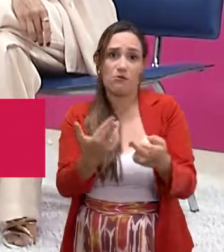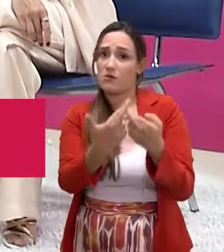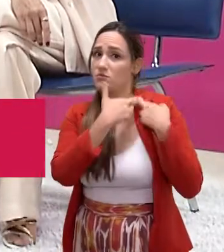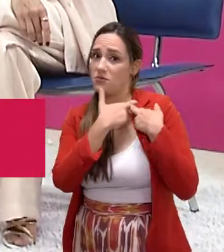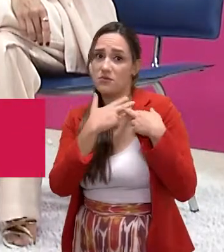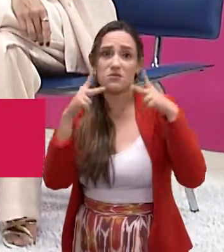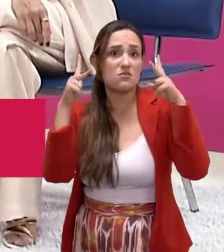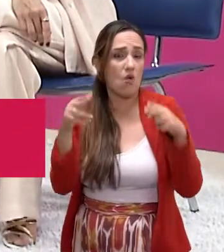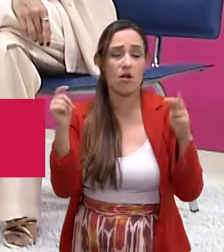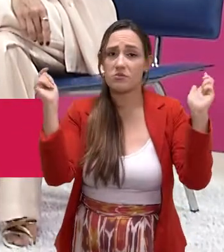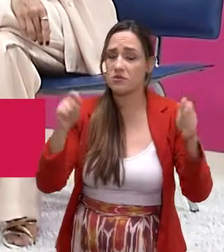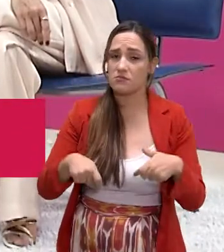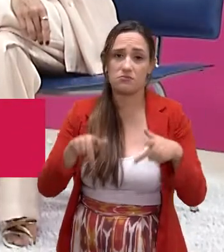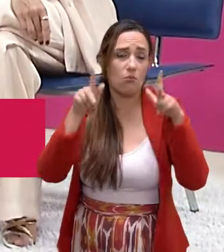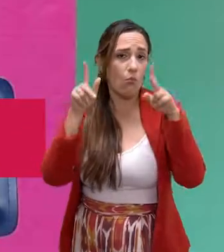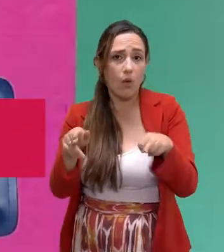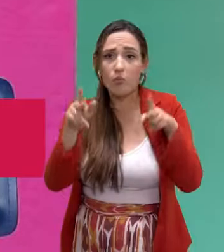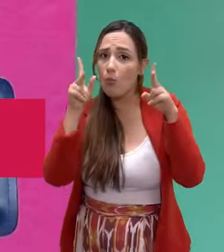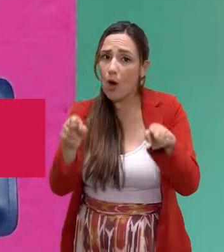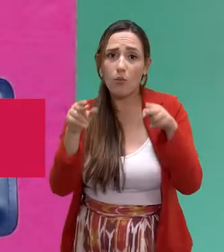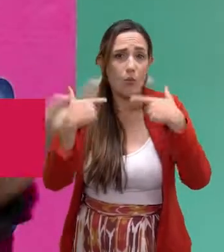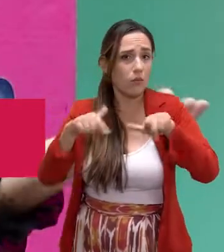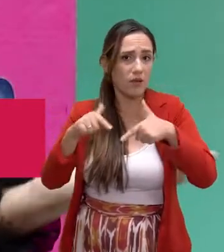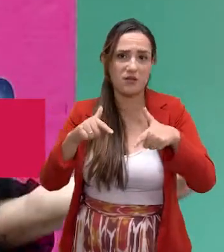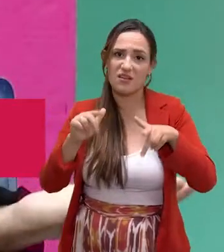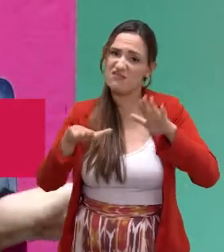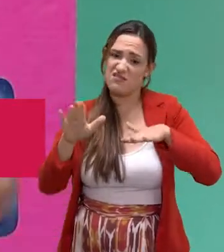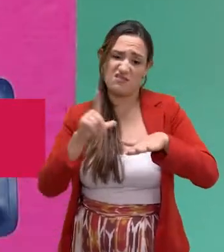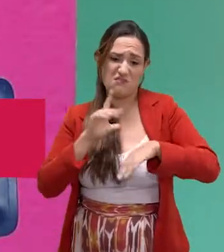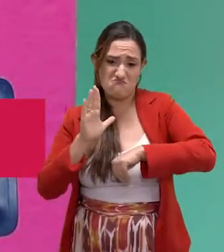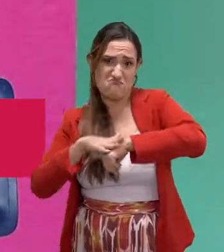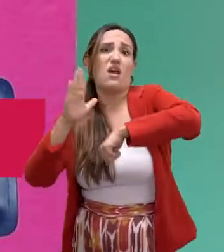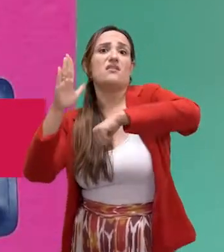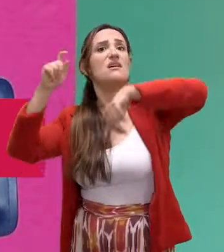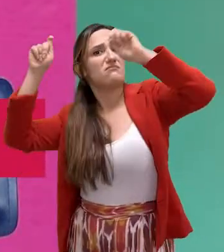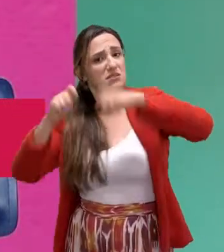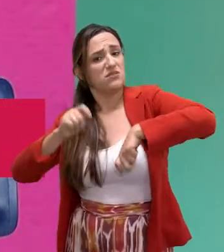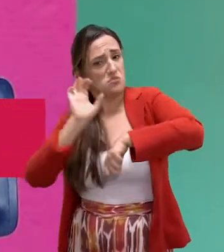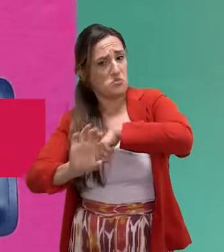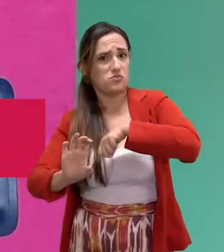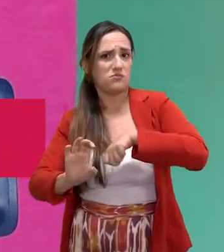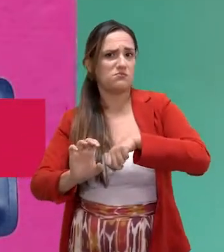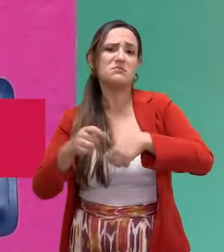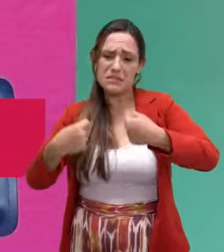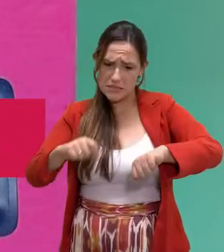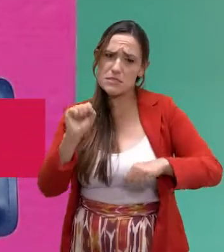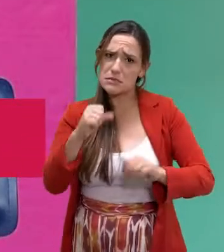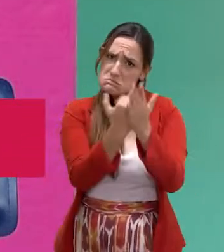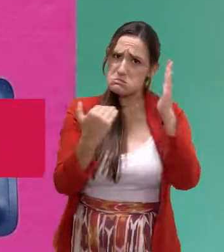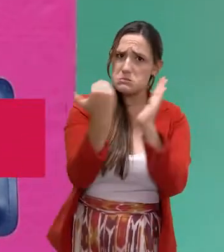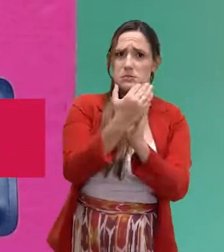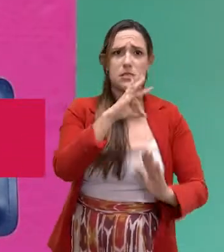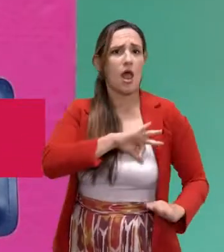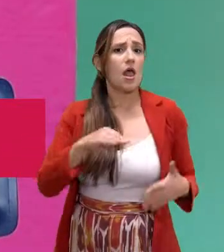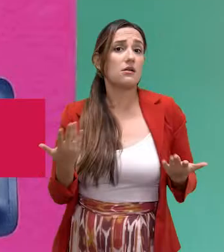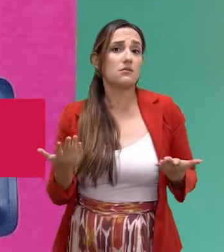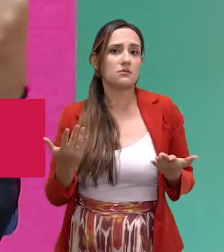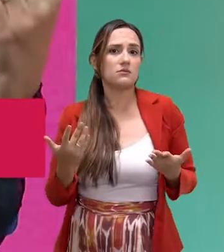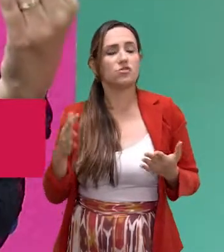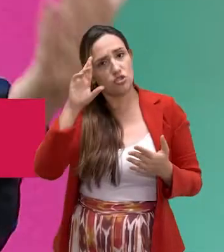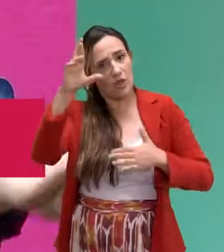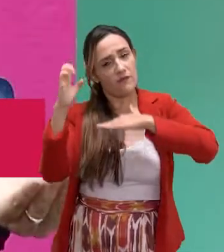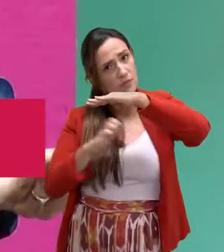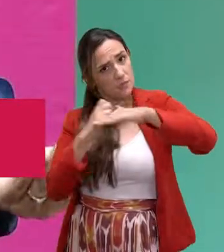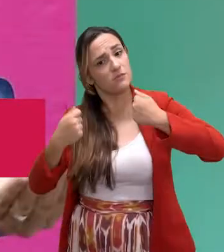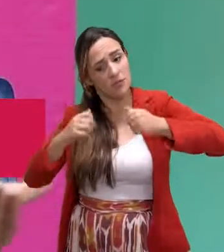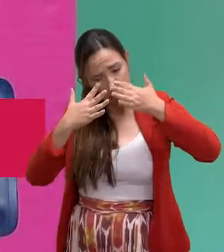funções, as mesmas competências e, às vezes, até mais capacitação. Então, nós precisamos ter esse olhar, os gestores precisam ter esse olhar,